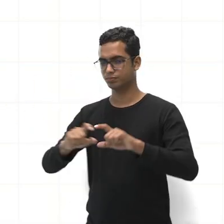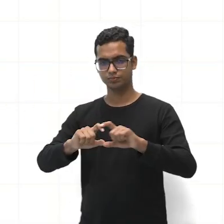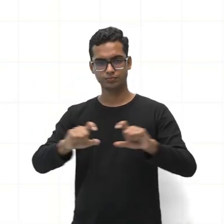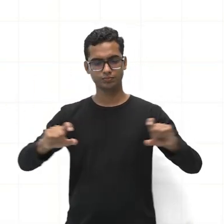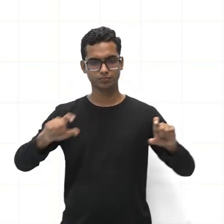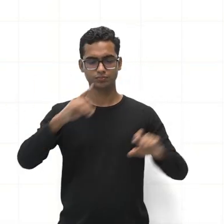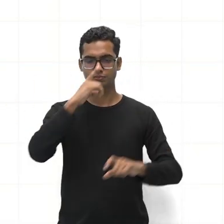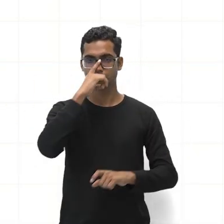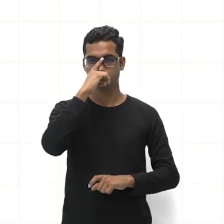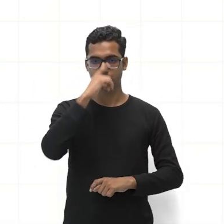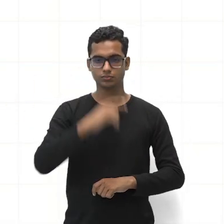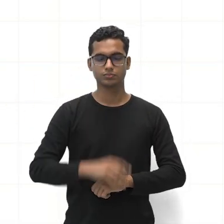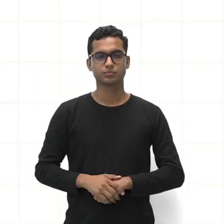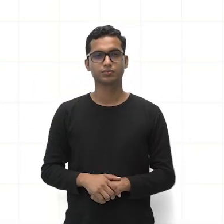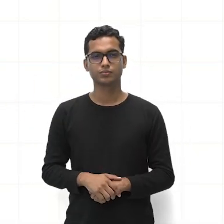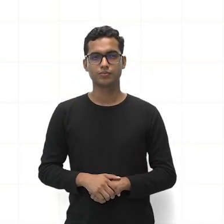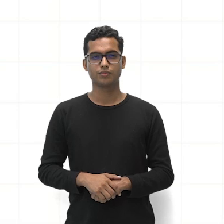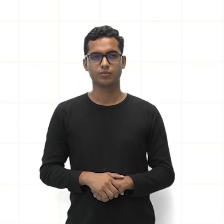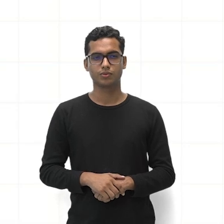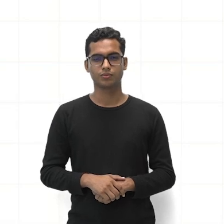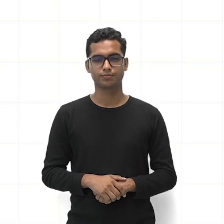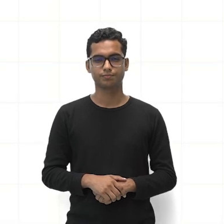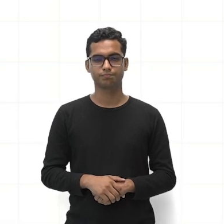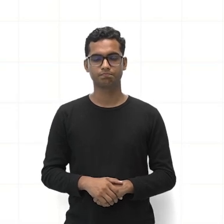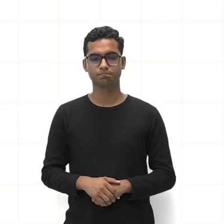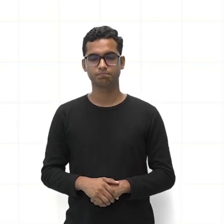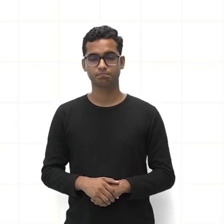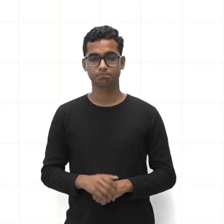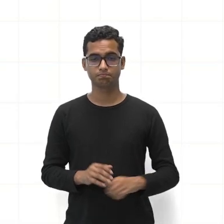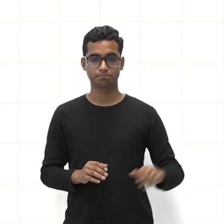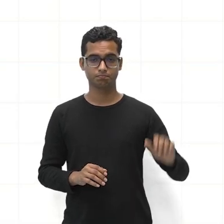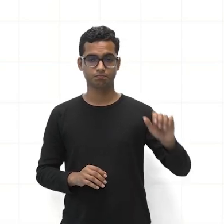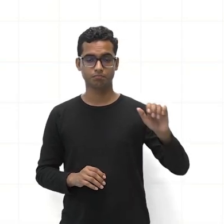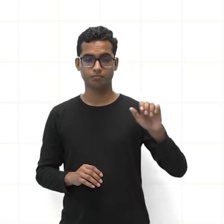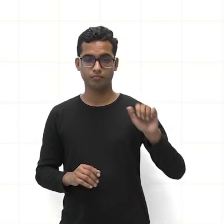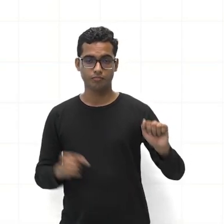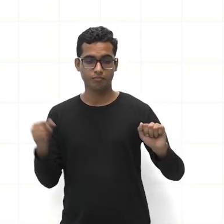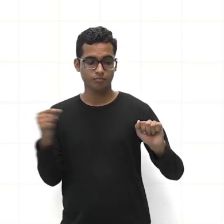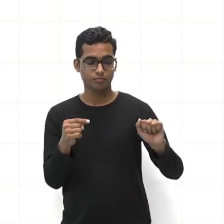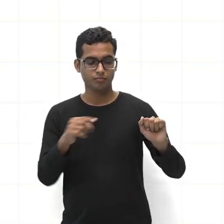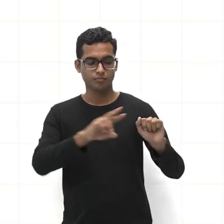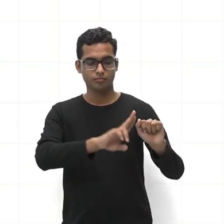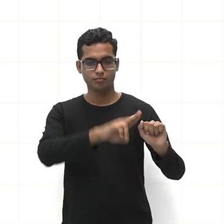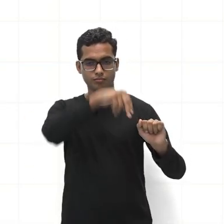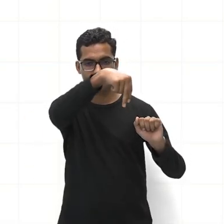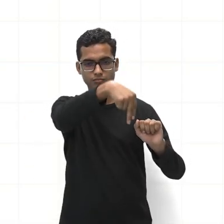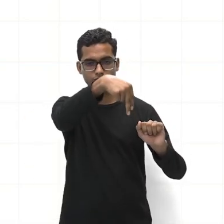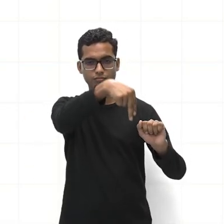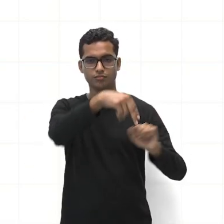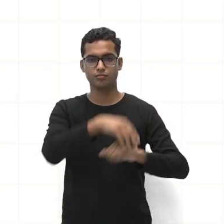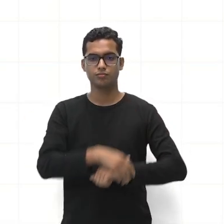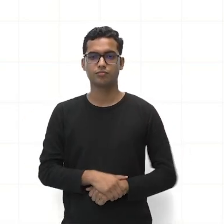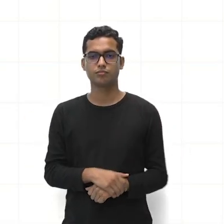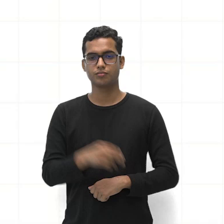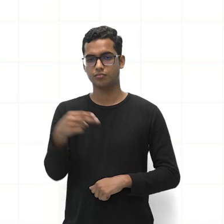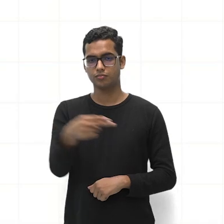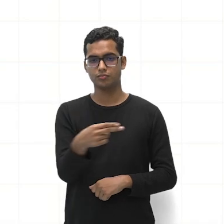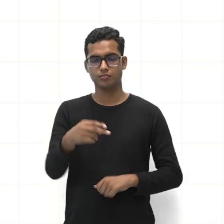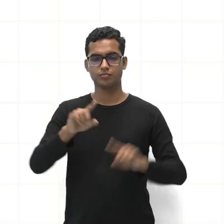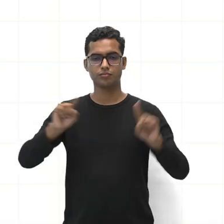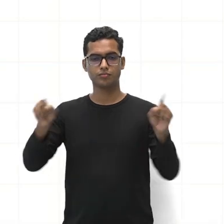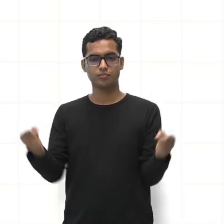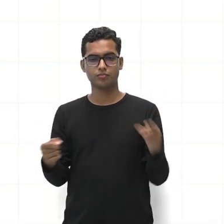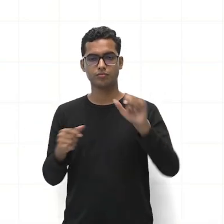nosso A elevado a N, Então, isso vai ser igual a que